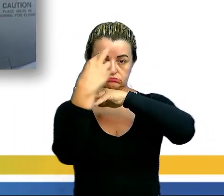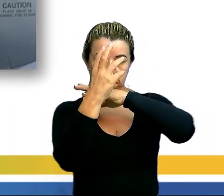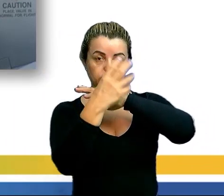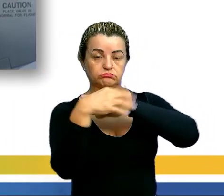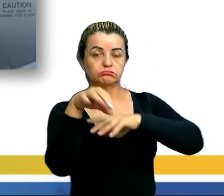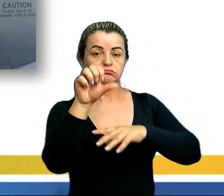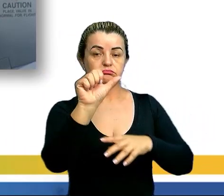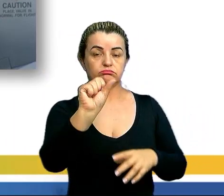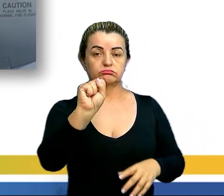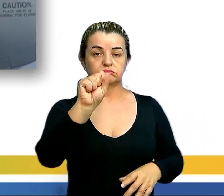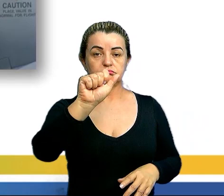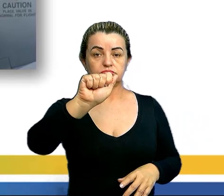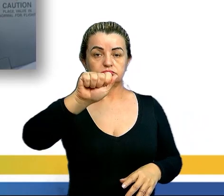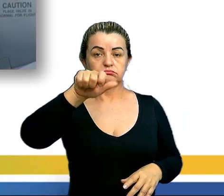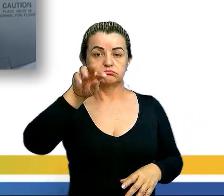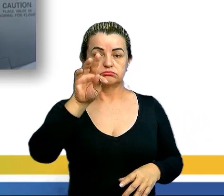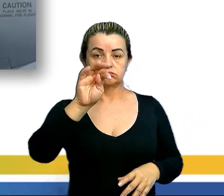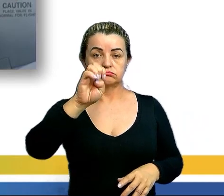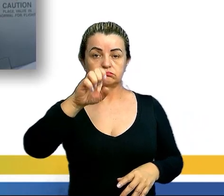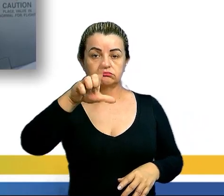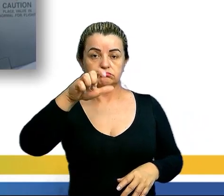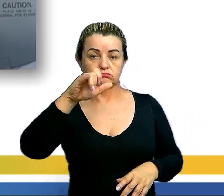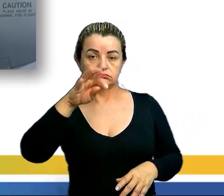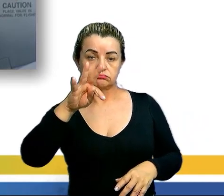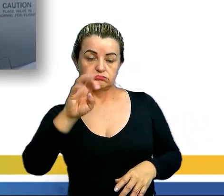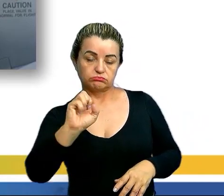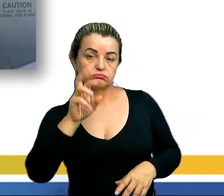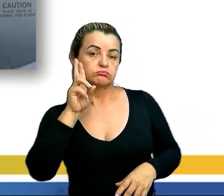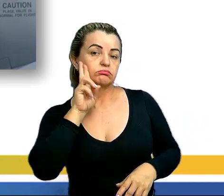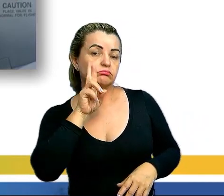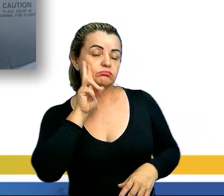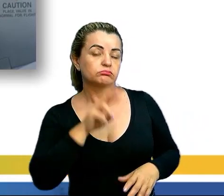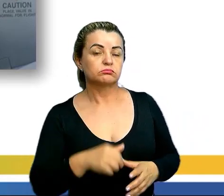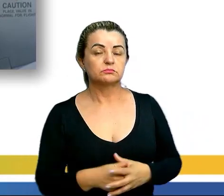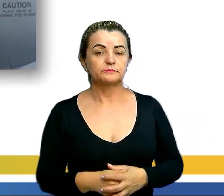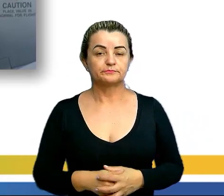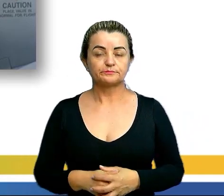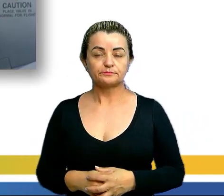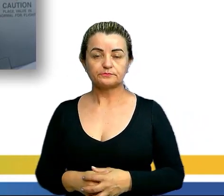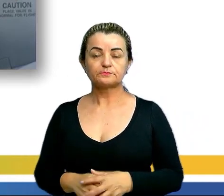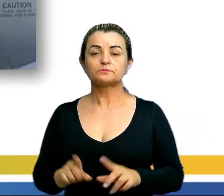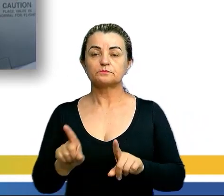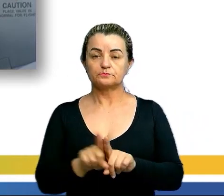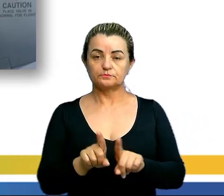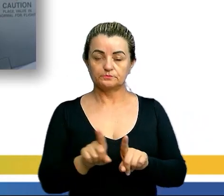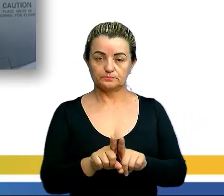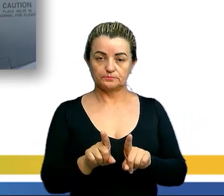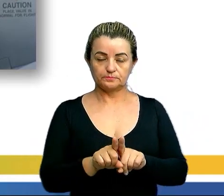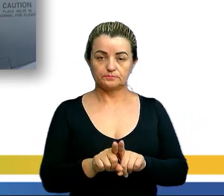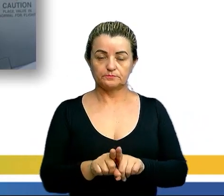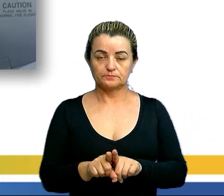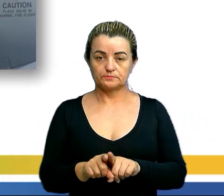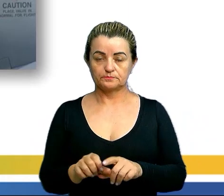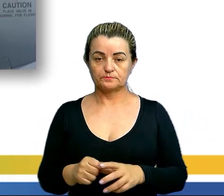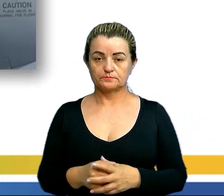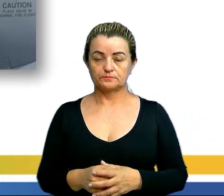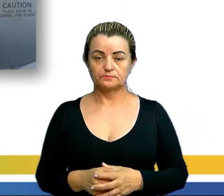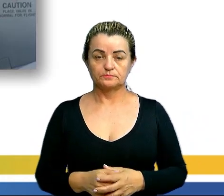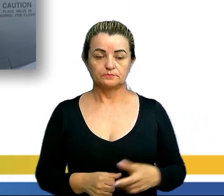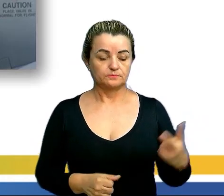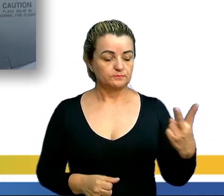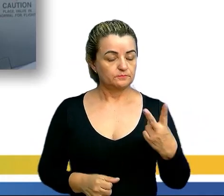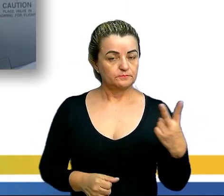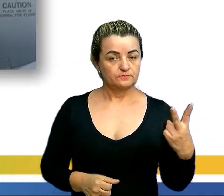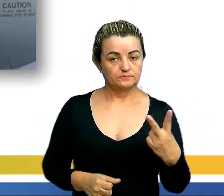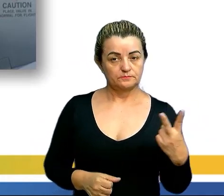foi o Sputnik, né, que foi um satélite russo. Na corrida armamentista, obviamente, né, são os dois